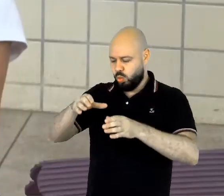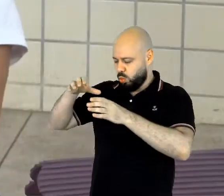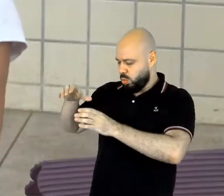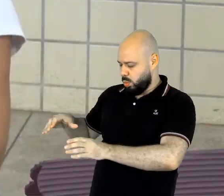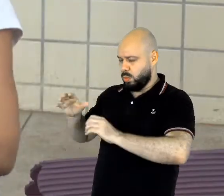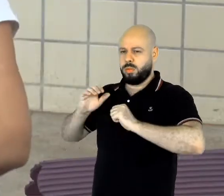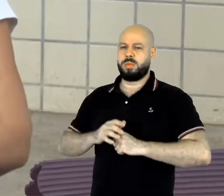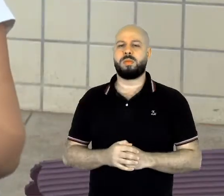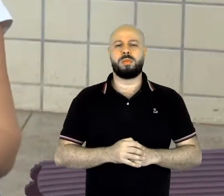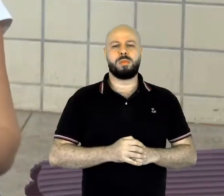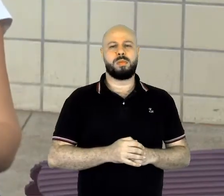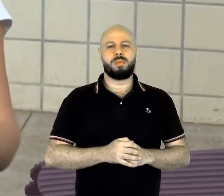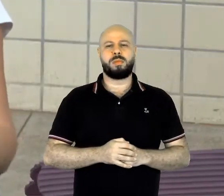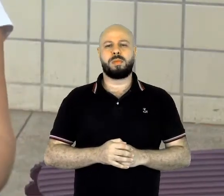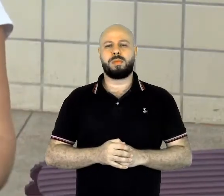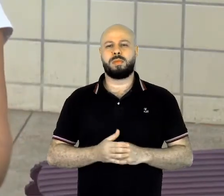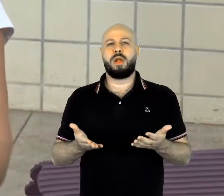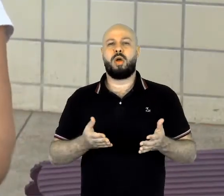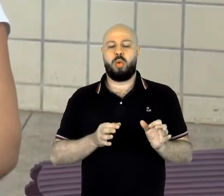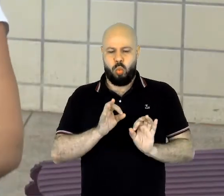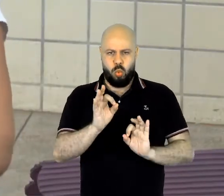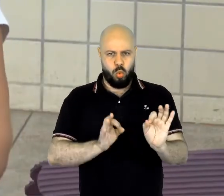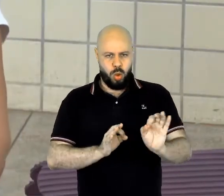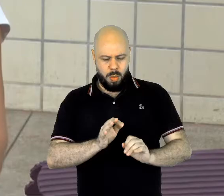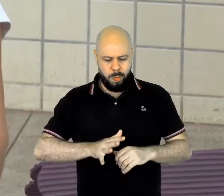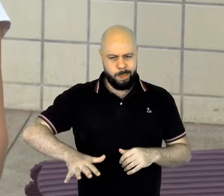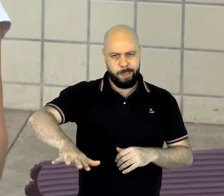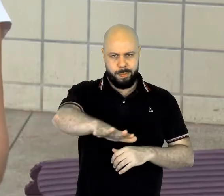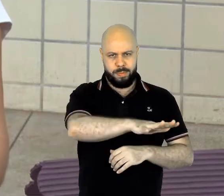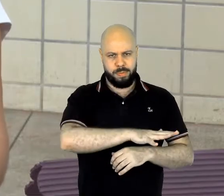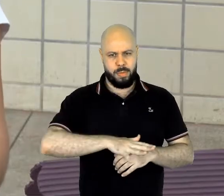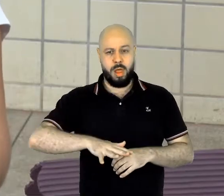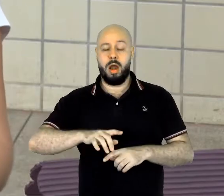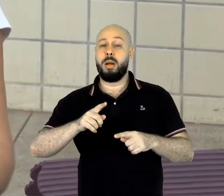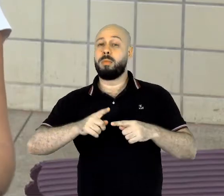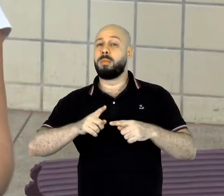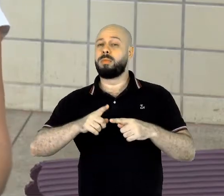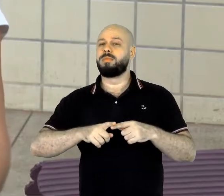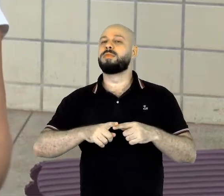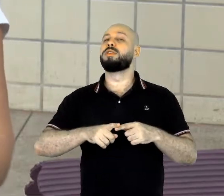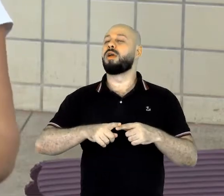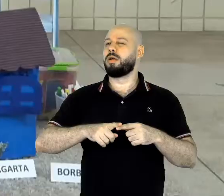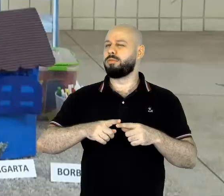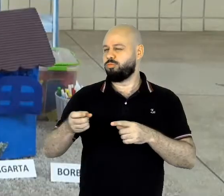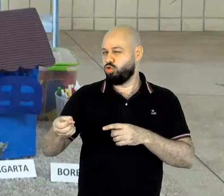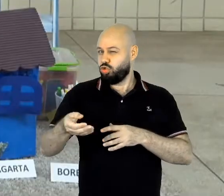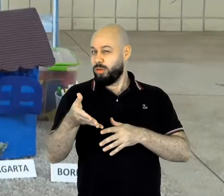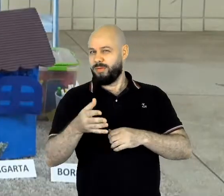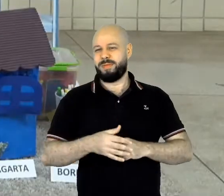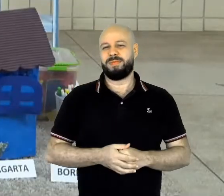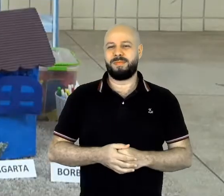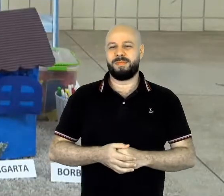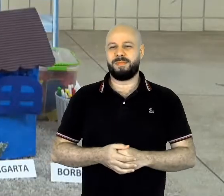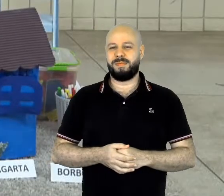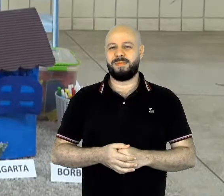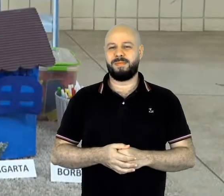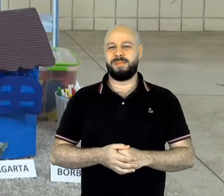Depois que eu tirei a casinha, agora a gente vai organizar agora o espaço, porque agora a gente vai ter novidade.